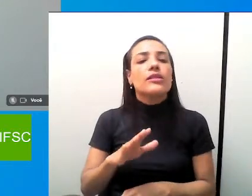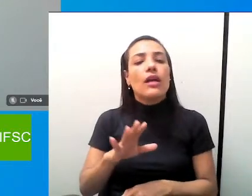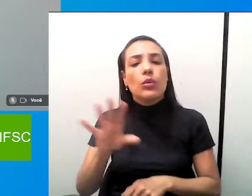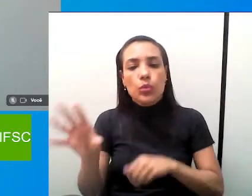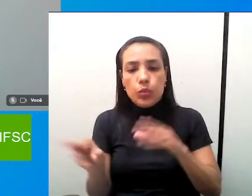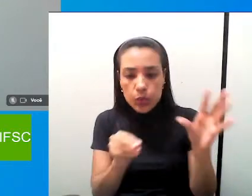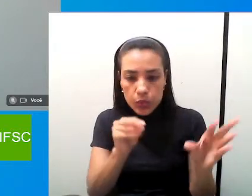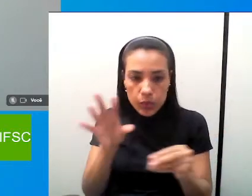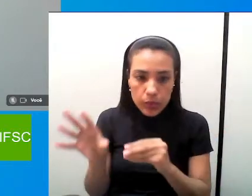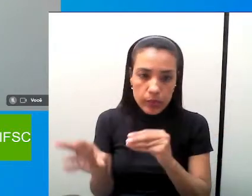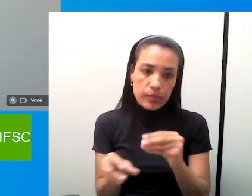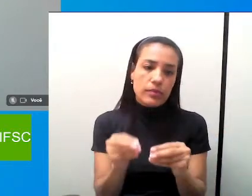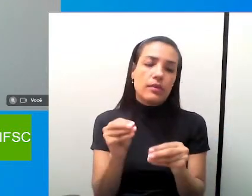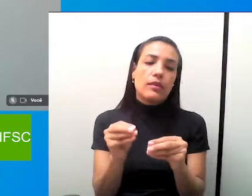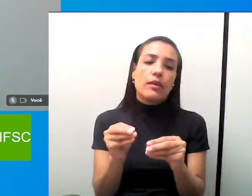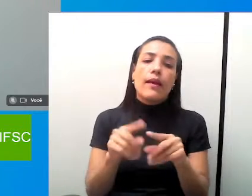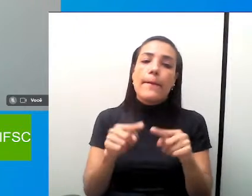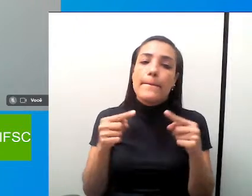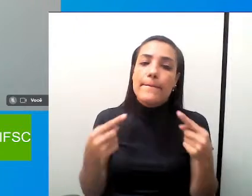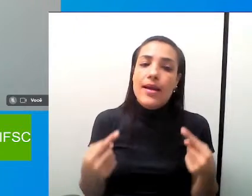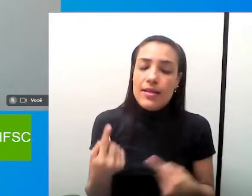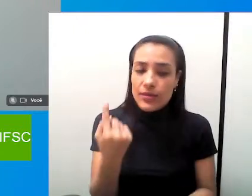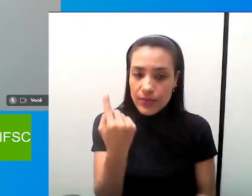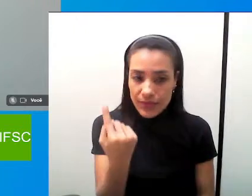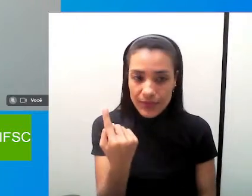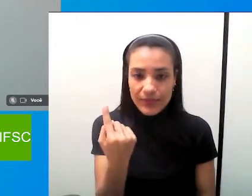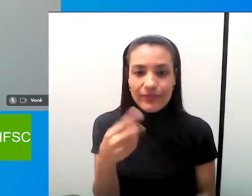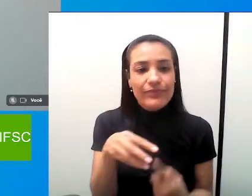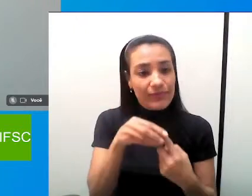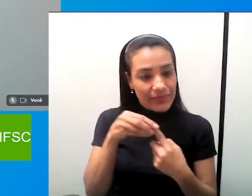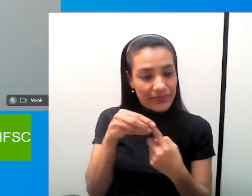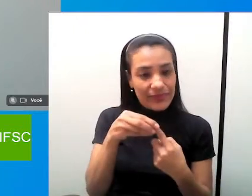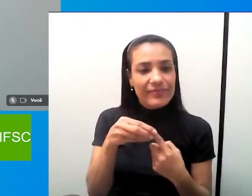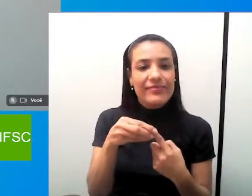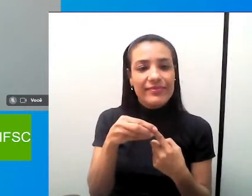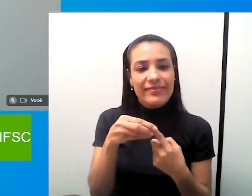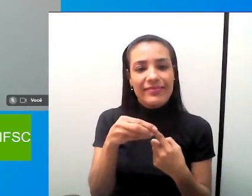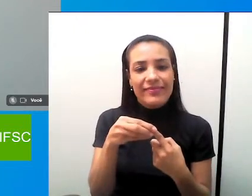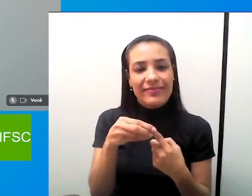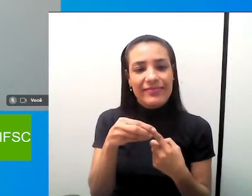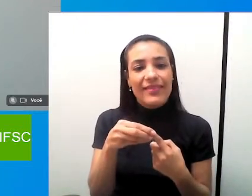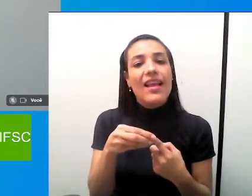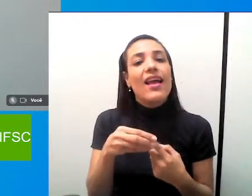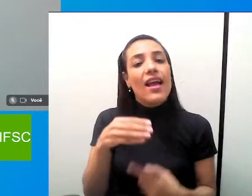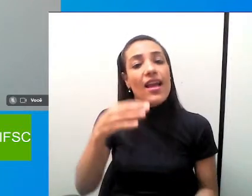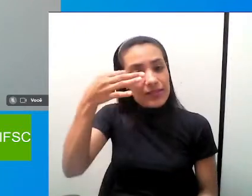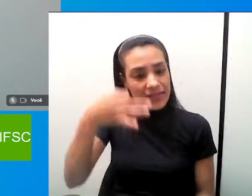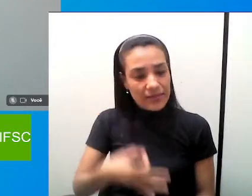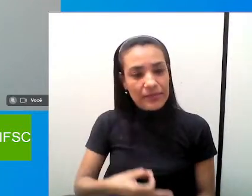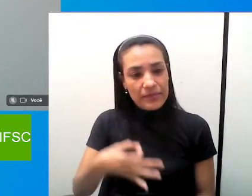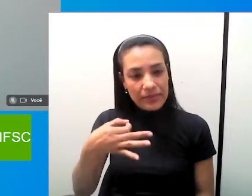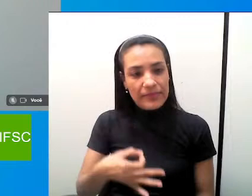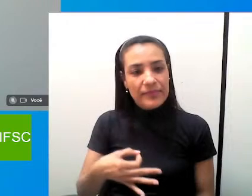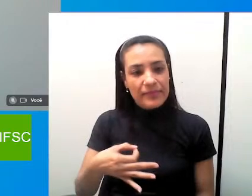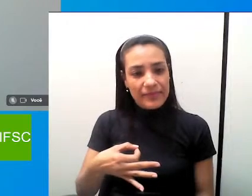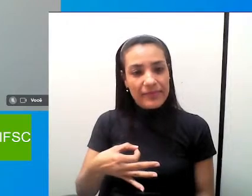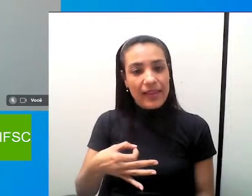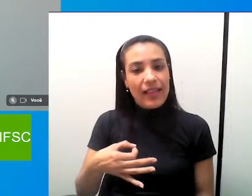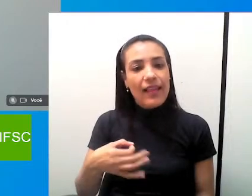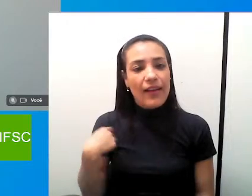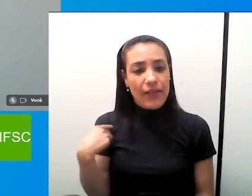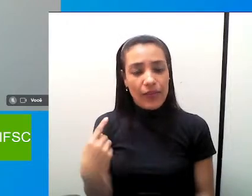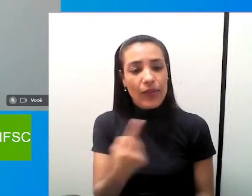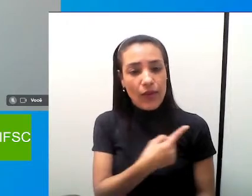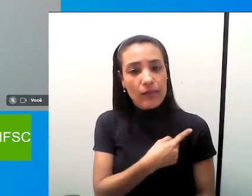ser modificado, mas uma coisa eu gostaria de dizer que fica, e eu tenho certeza que estamos entre extensionistas aqui,